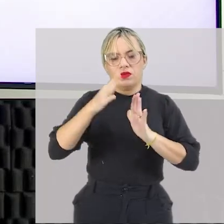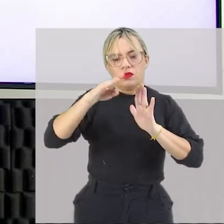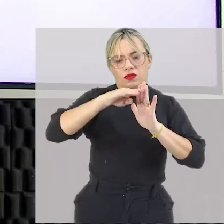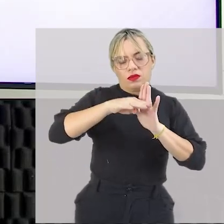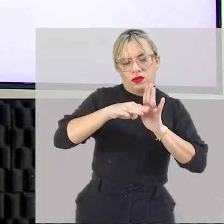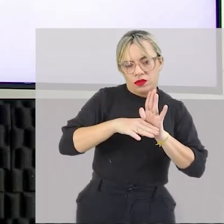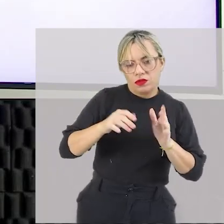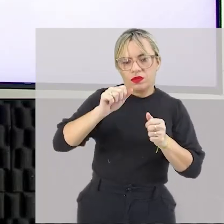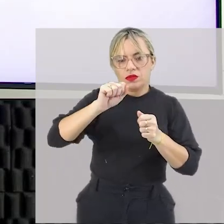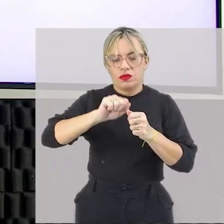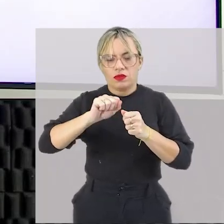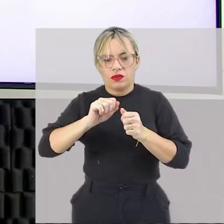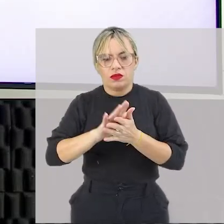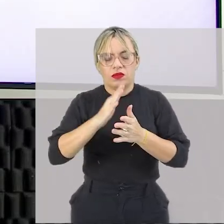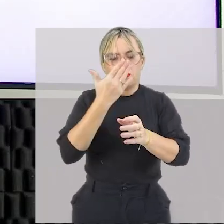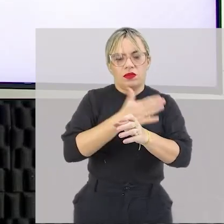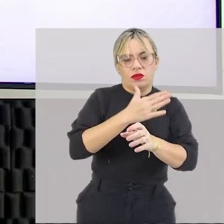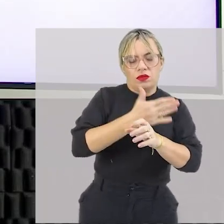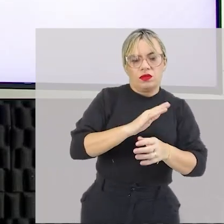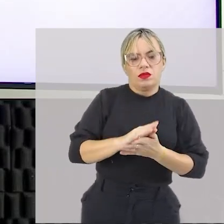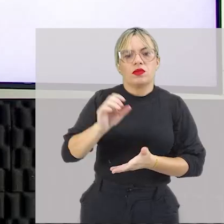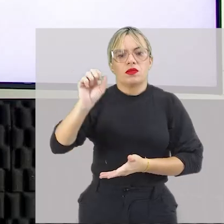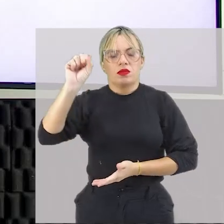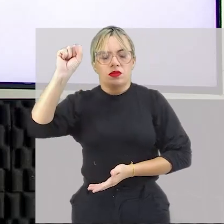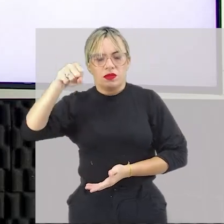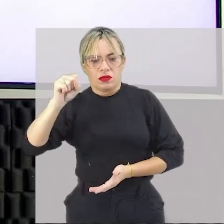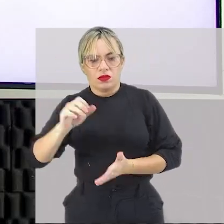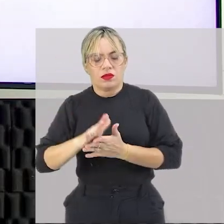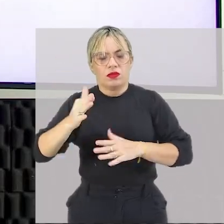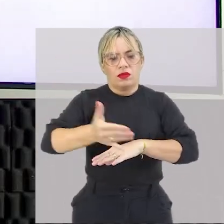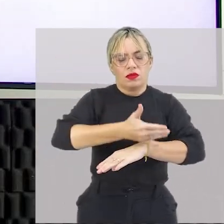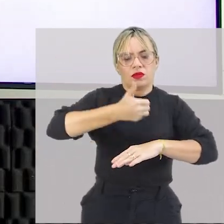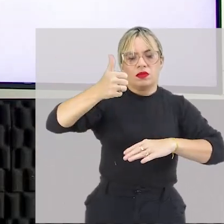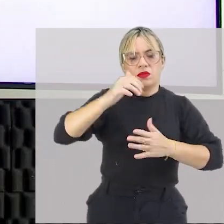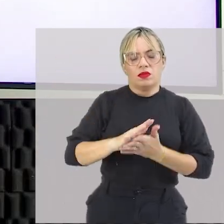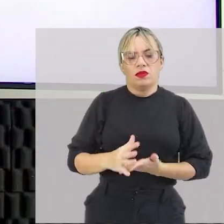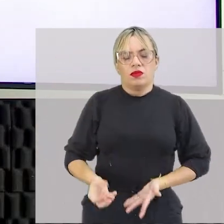ações afirmativas seria algo ali importante,